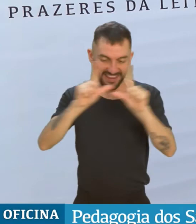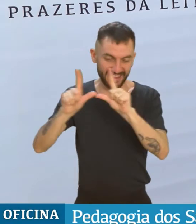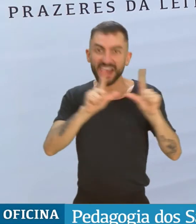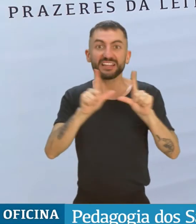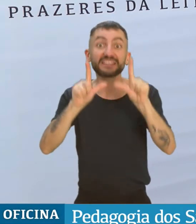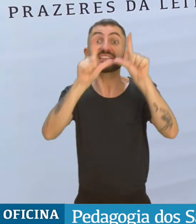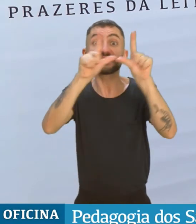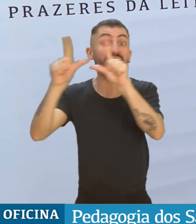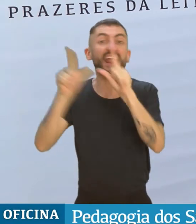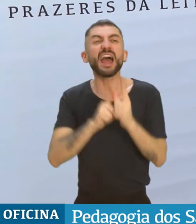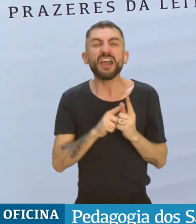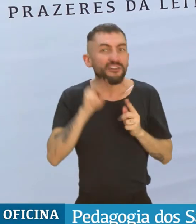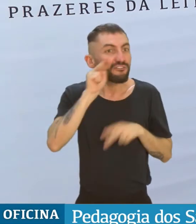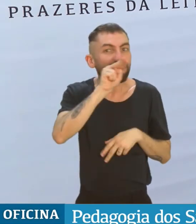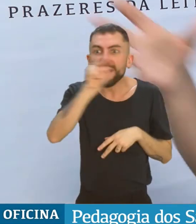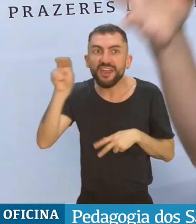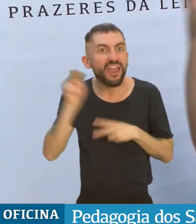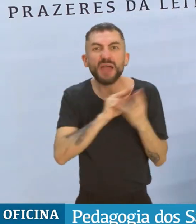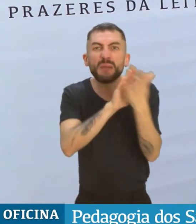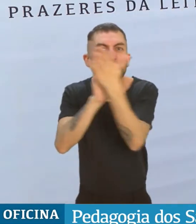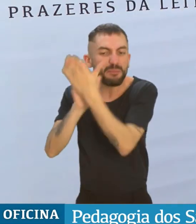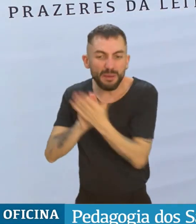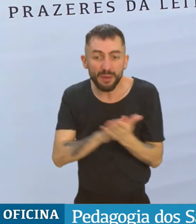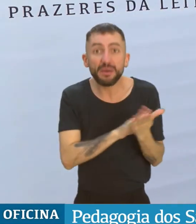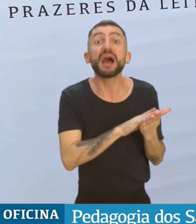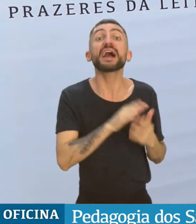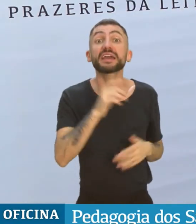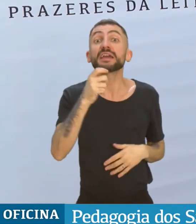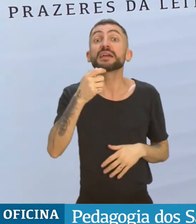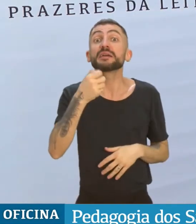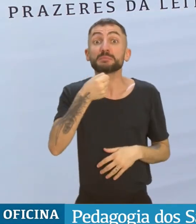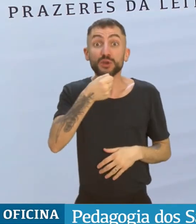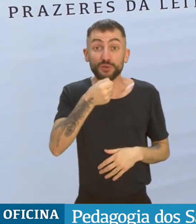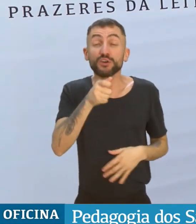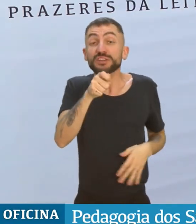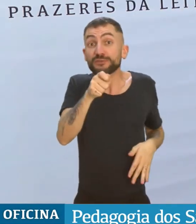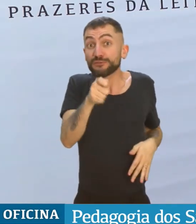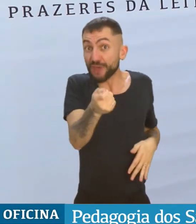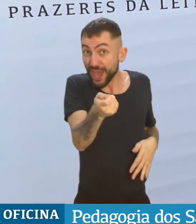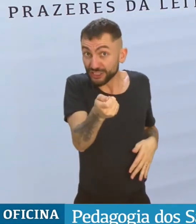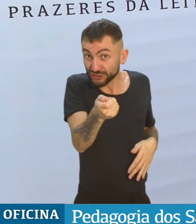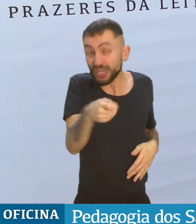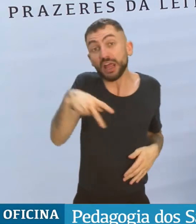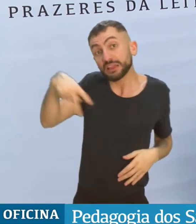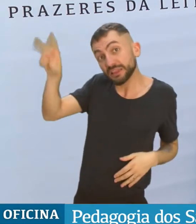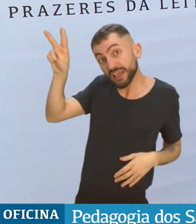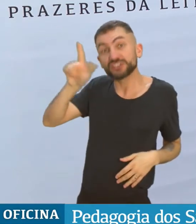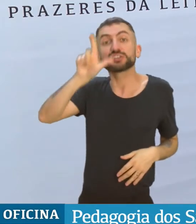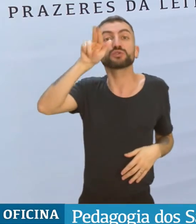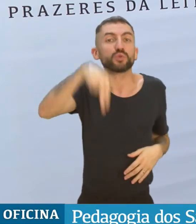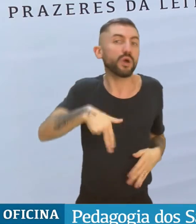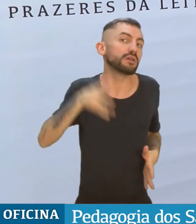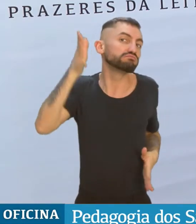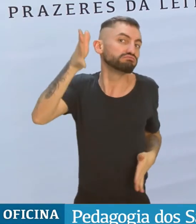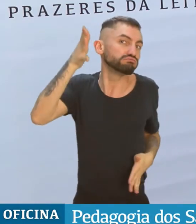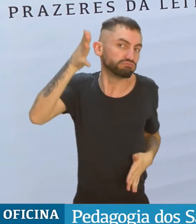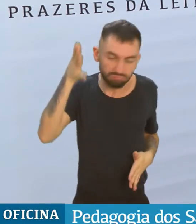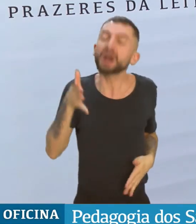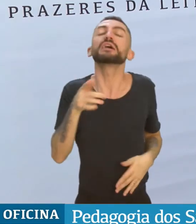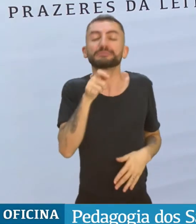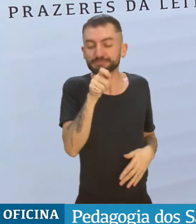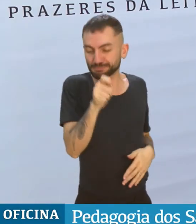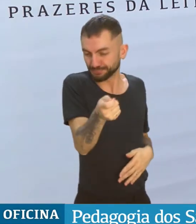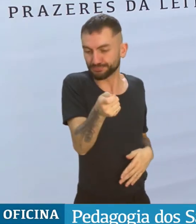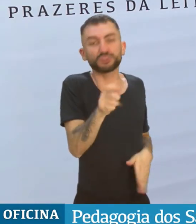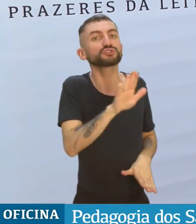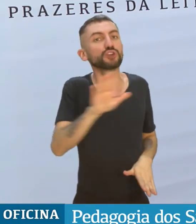das pessoas batendo palma. E agora todo mundo fecha o microfone e deixa só o Luan recitar. Todo mundo fecha esse microfone e fica